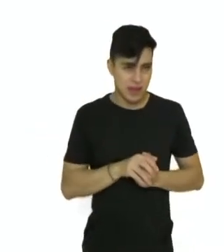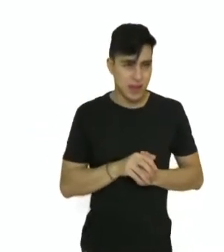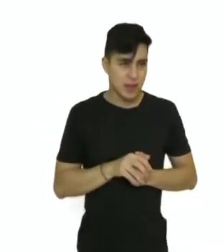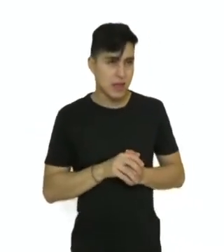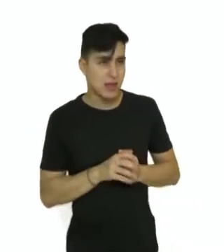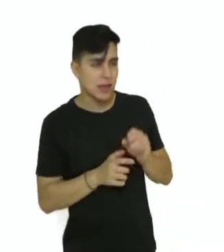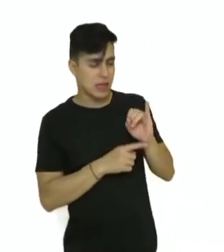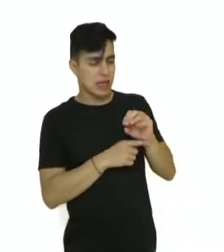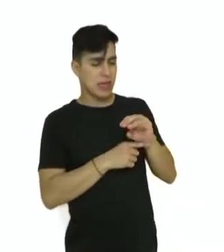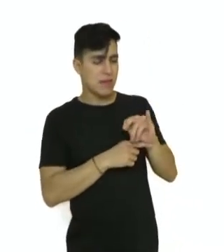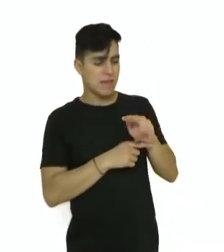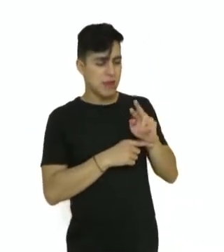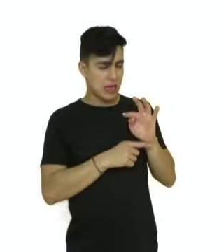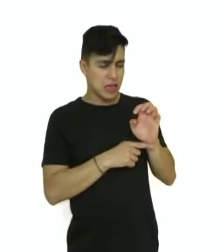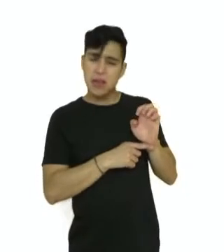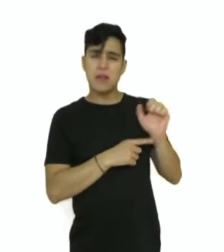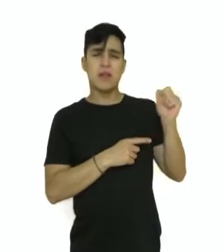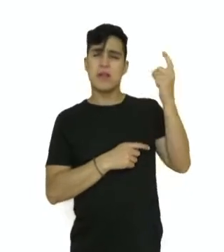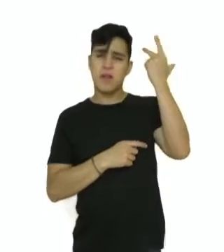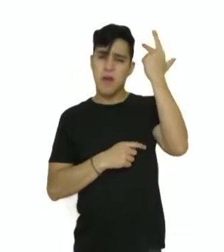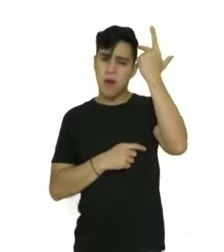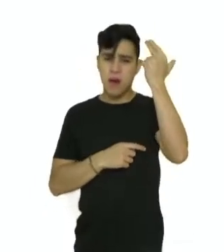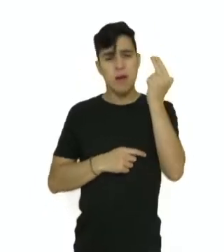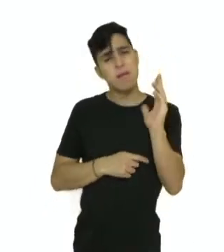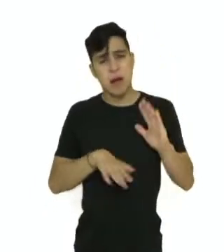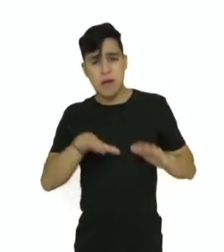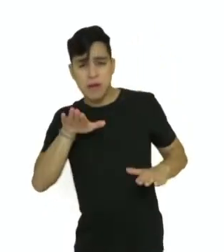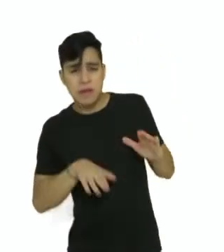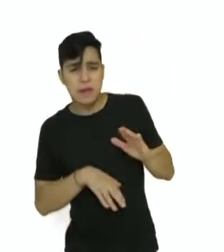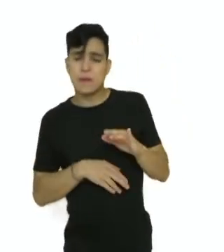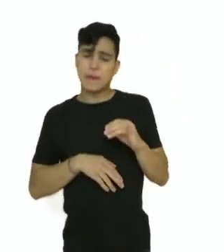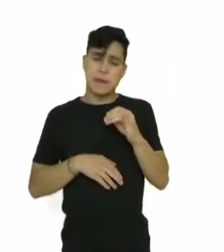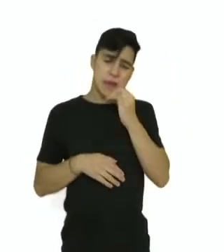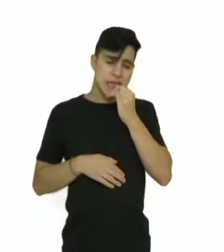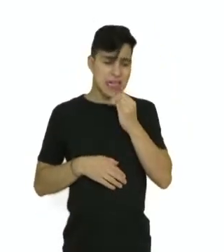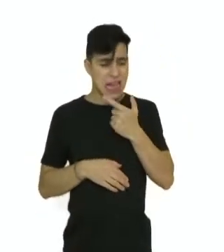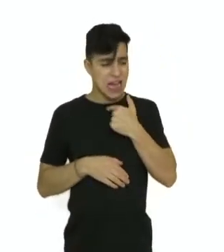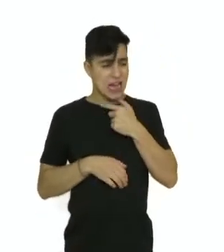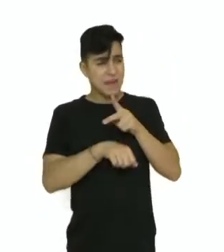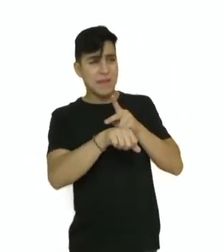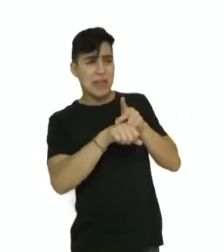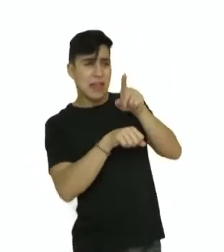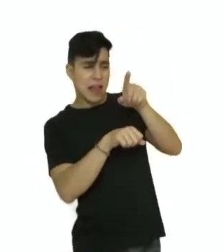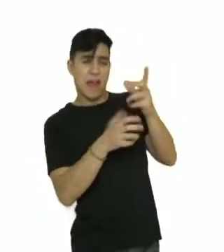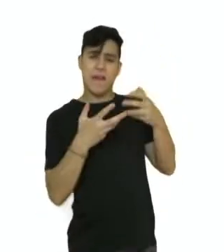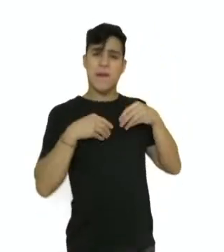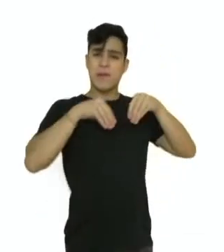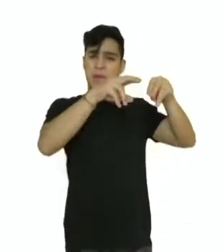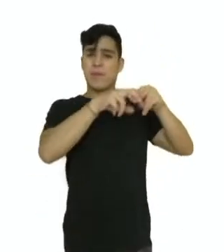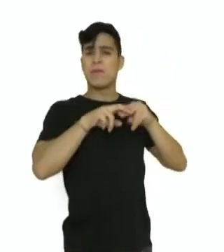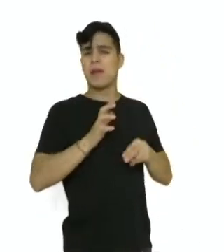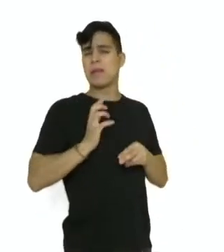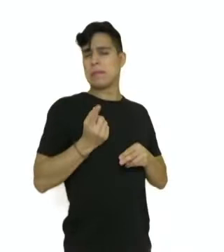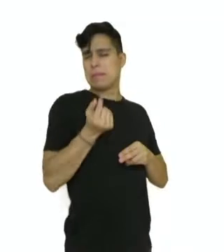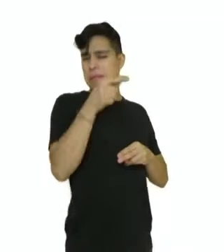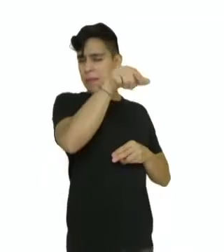país espontaneamente, geralmente por motivações econômicas. Já os refugiados vivem em condições